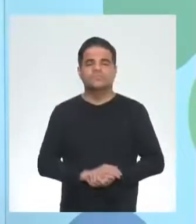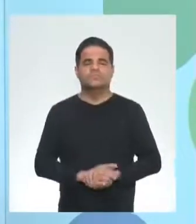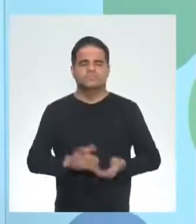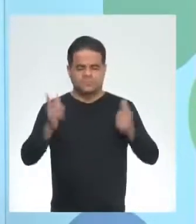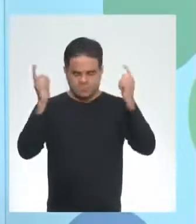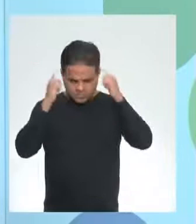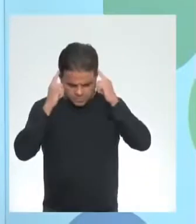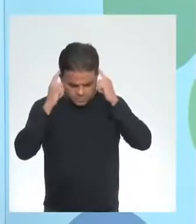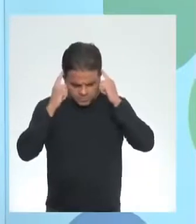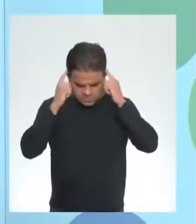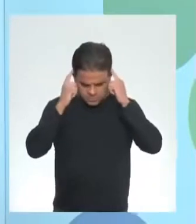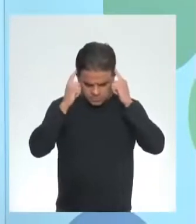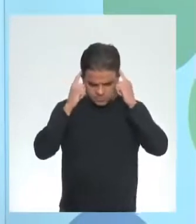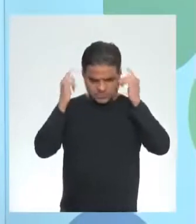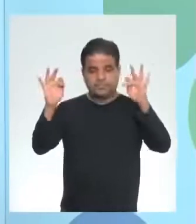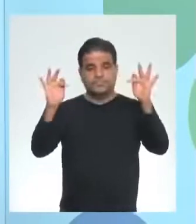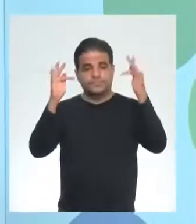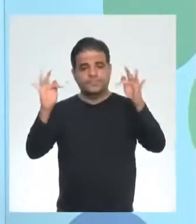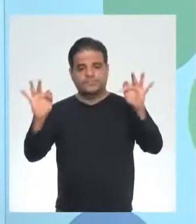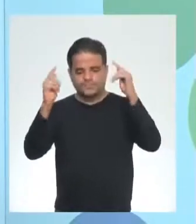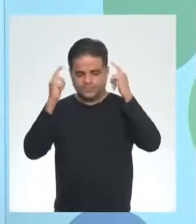cabeça, estresse,